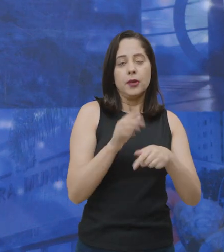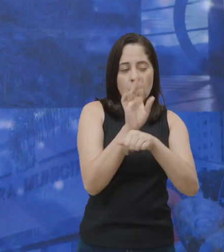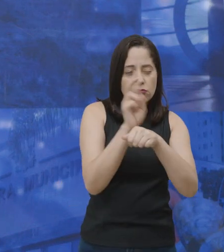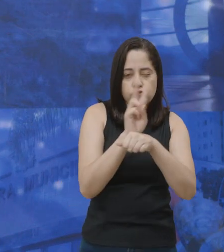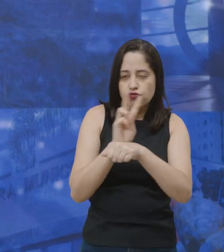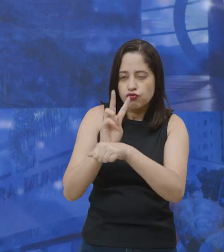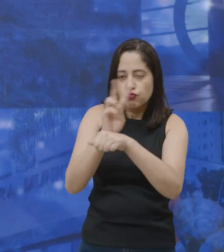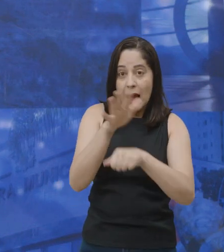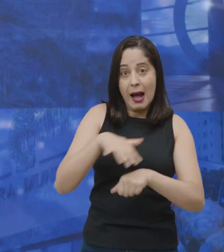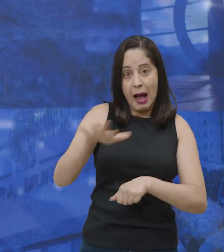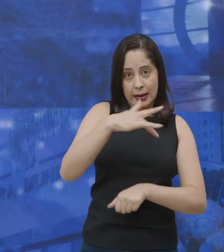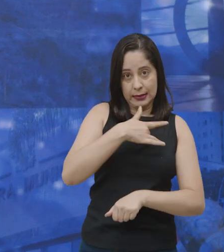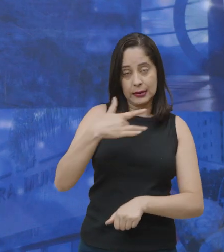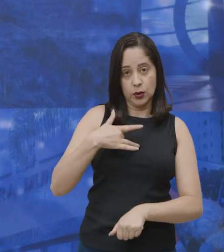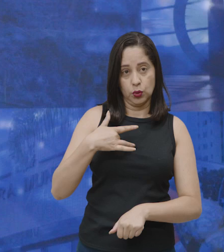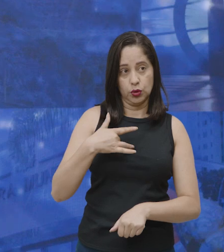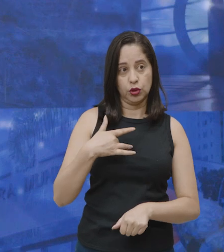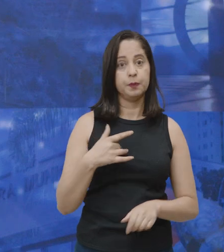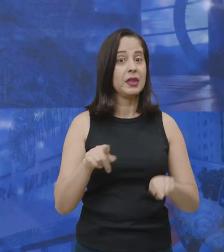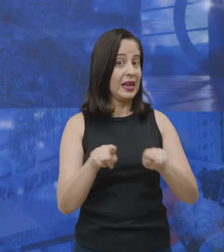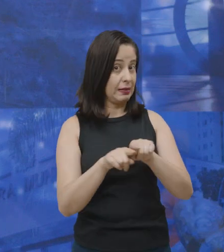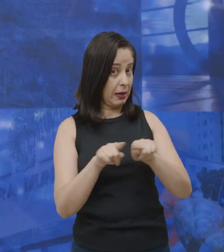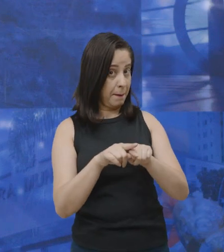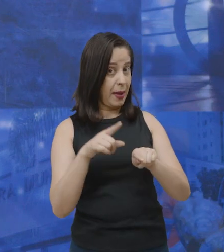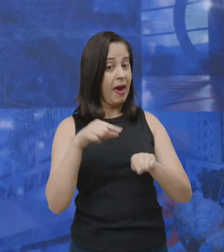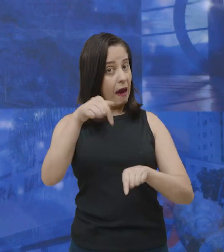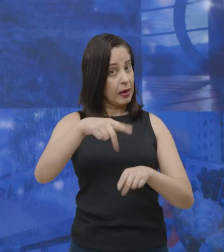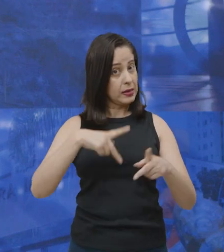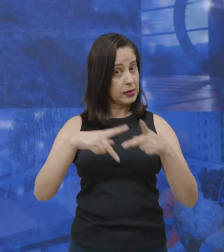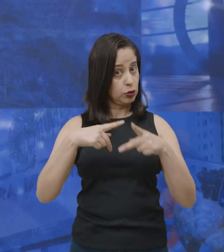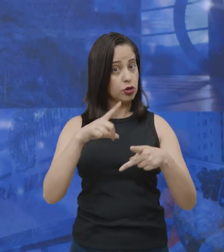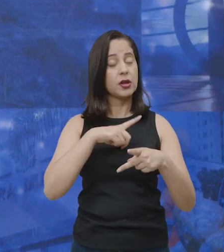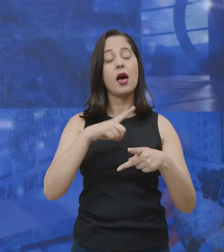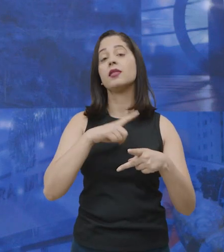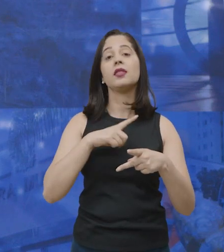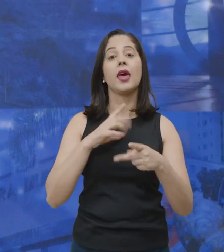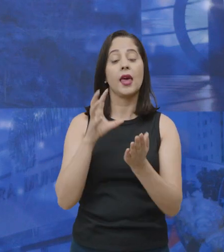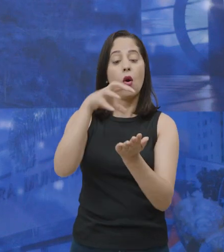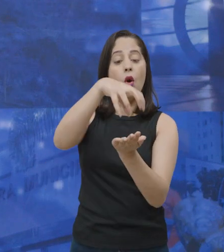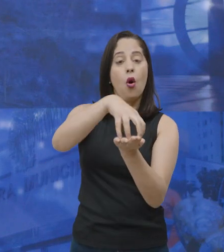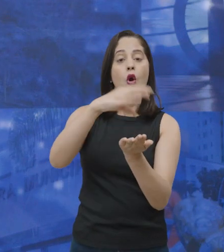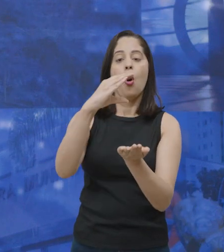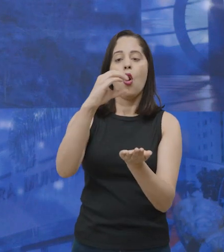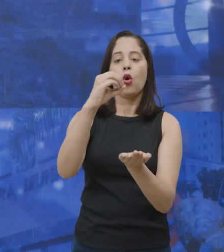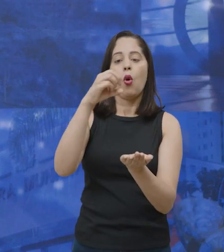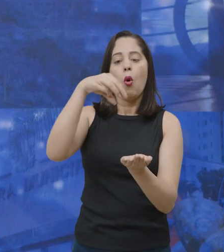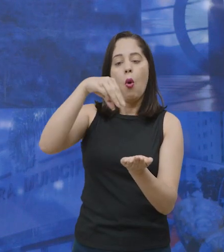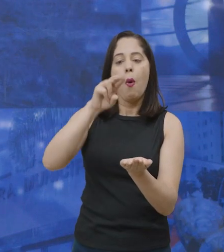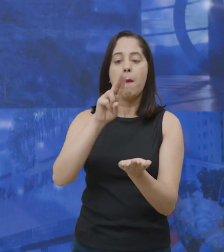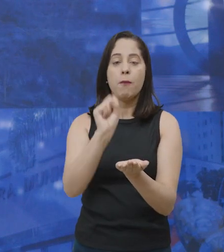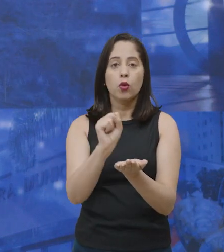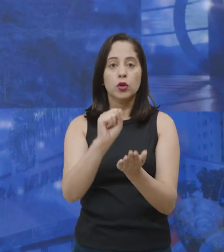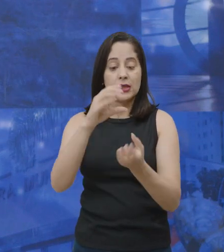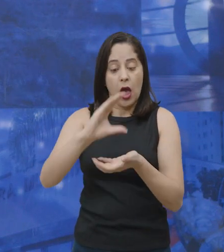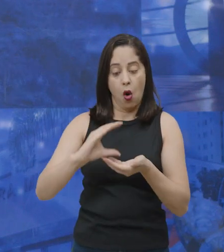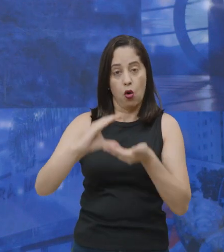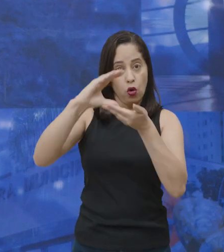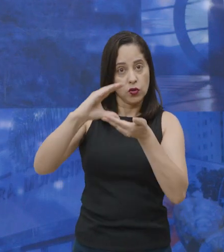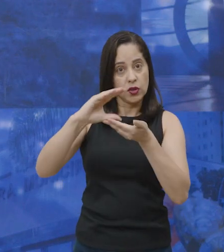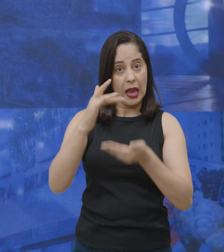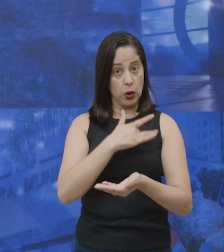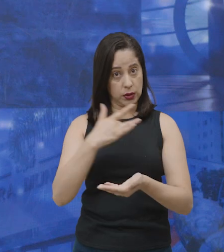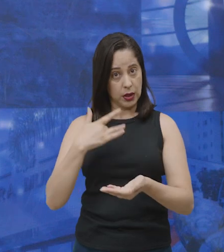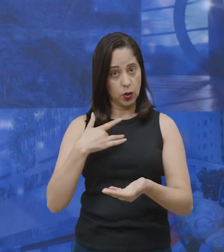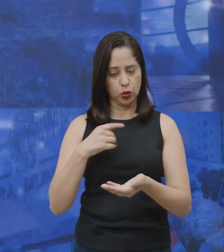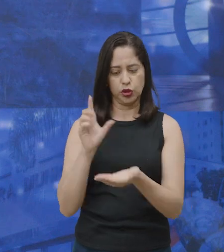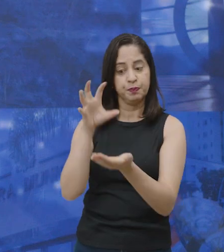ações realizadas na área da saúde aqui no município. Além disso, em São José também existe o COMUS, o Conselho Municipal